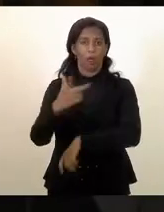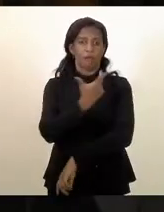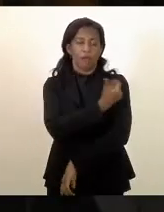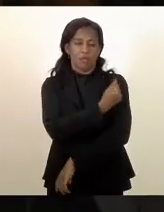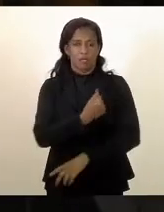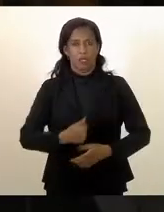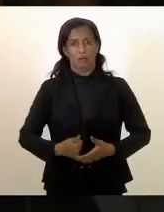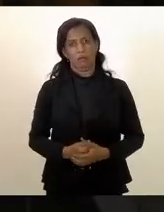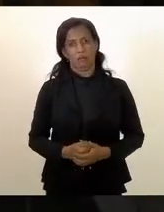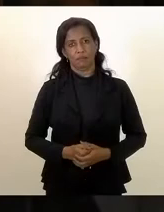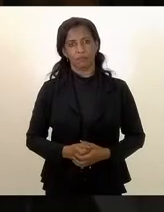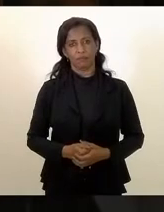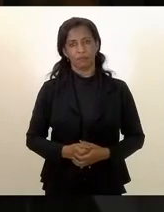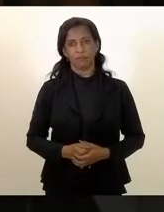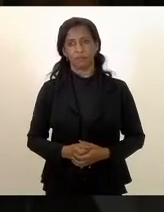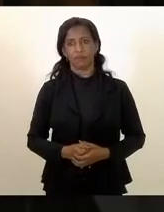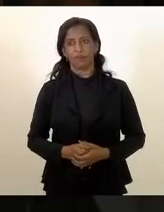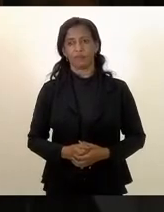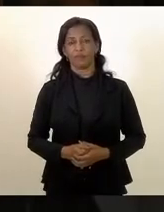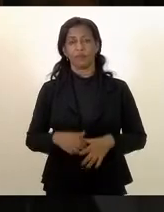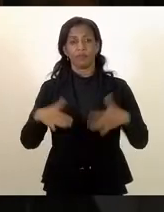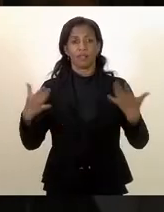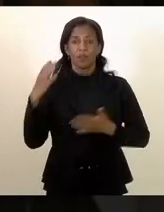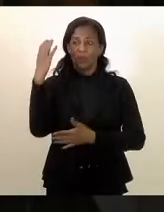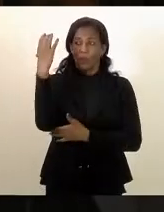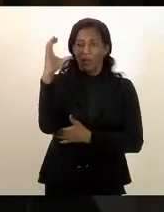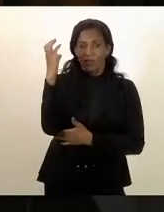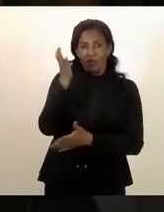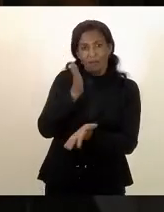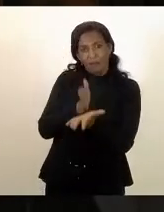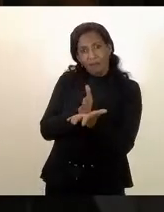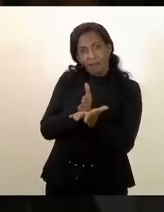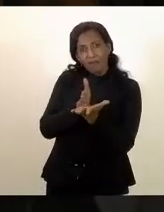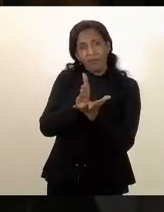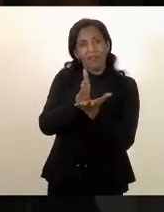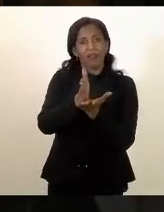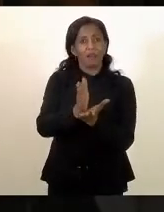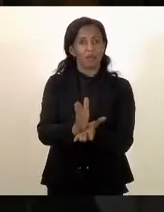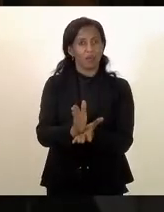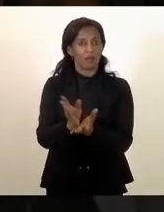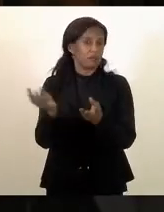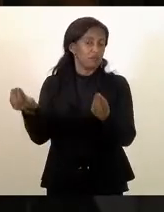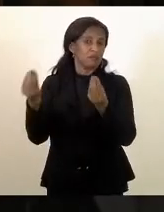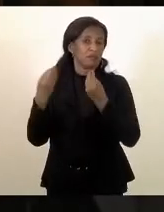então a ciência está caminhando para isso só nos cabe